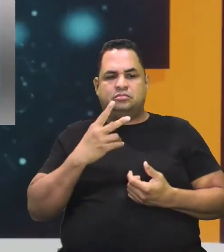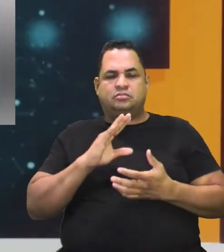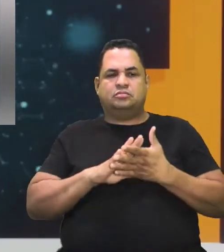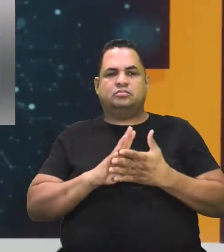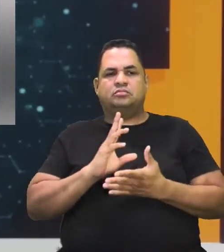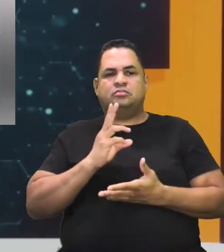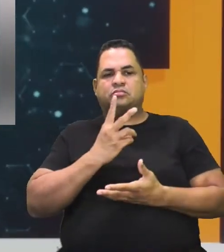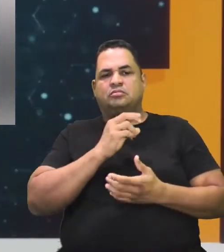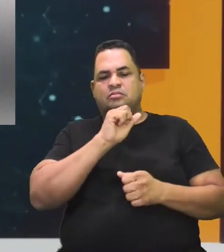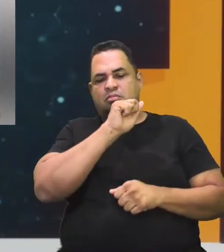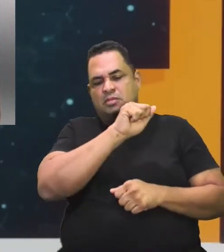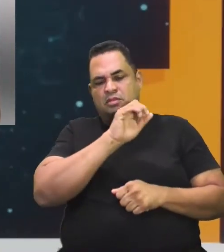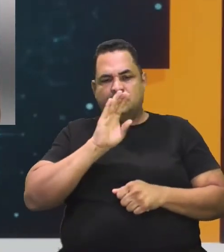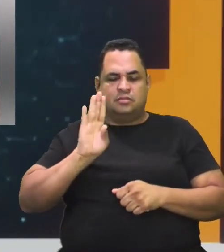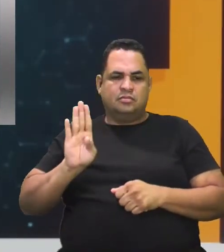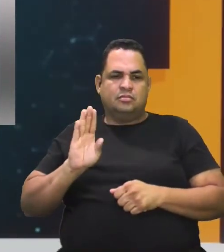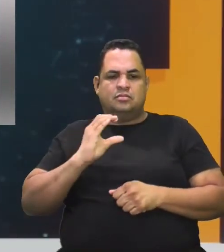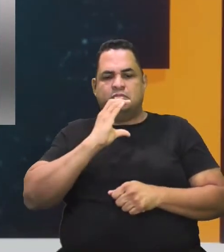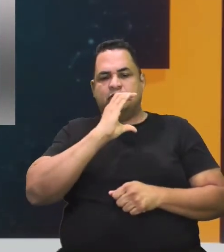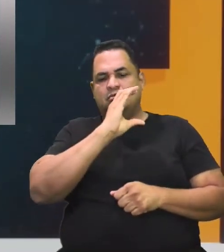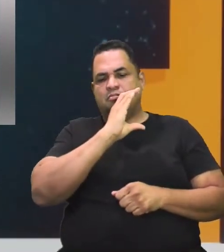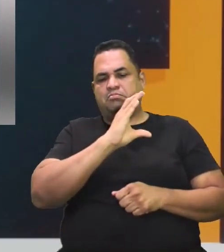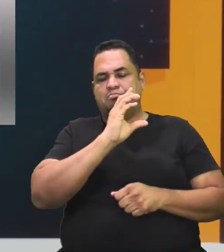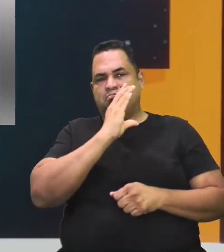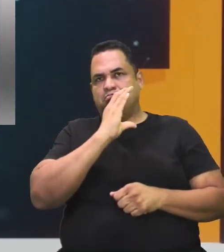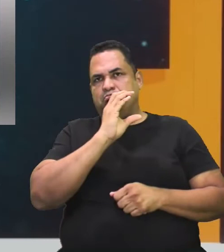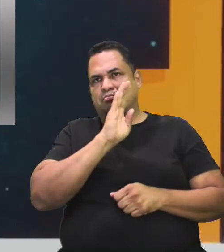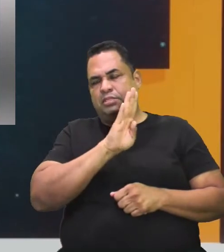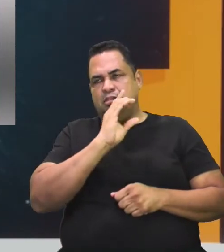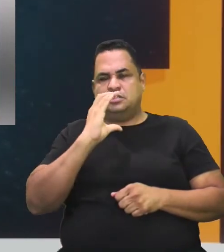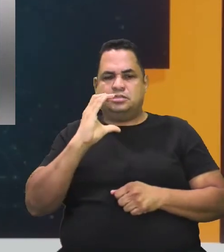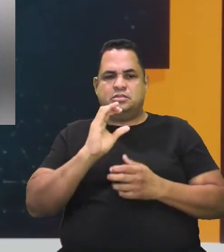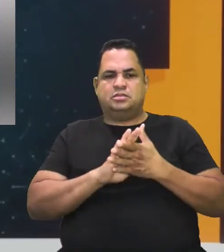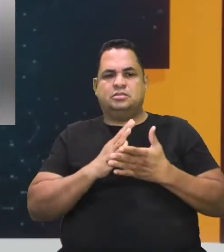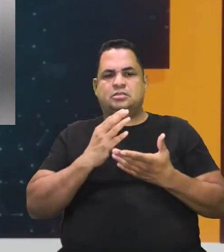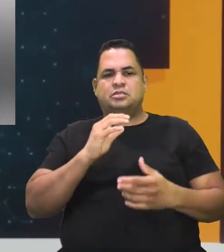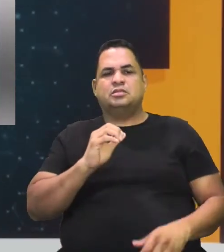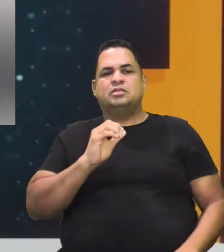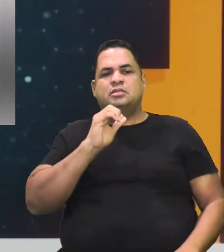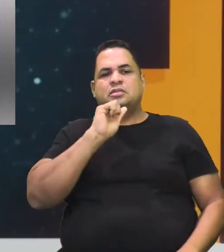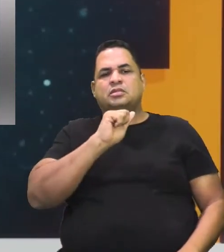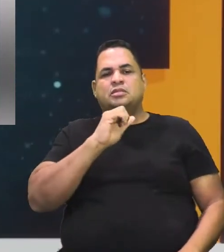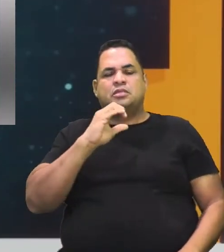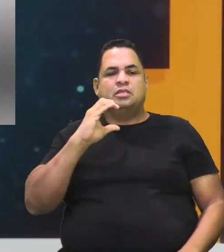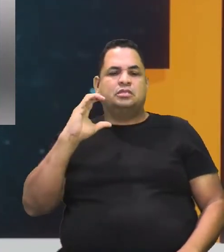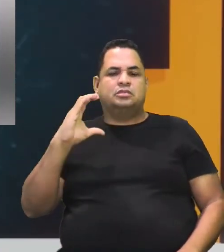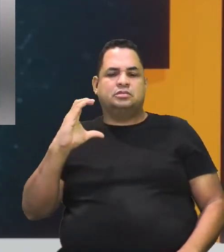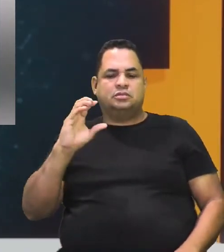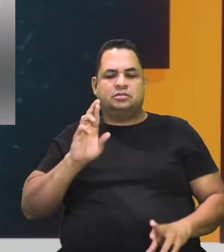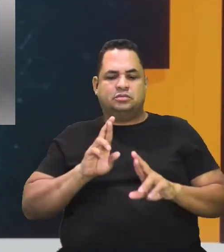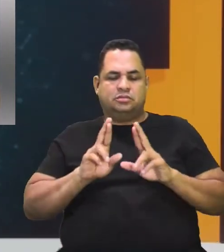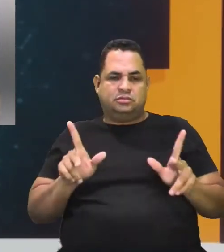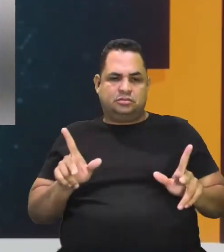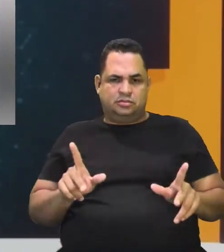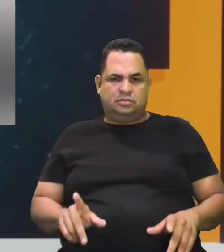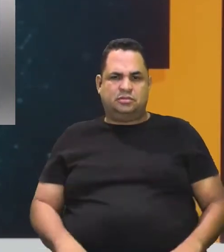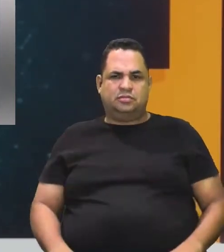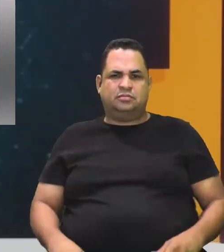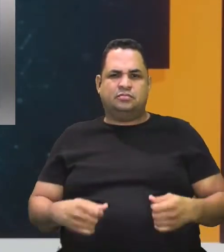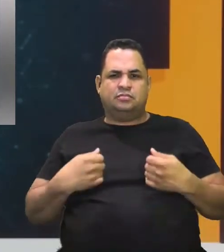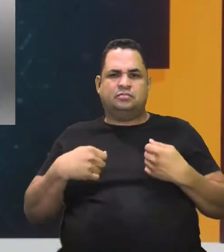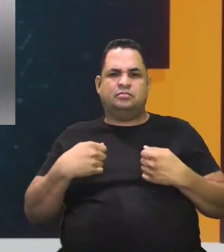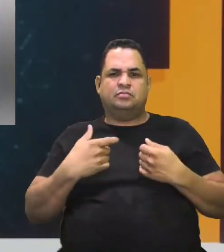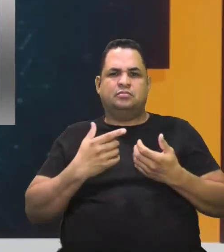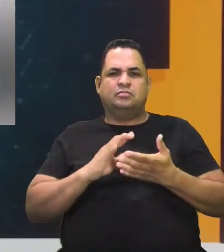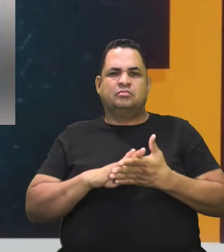a distância entre A e B e C tem mesmo valor e a de A e C tem valor diferente. Para isso, tem que